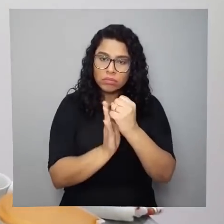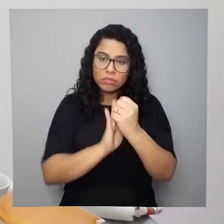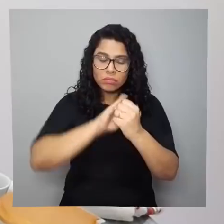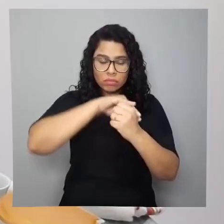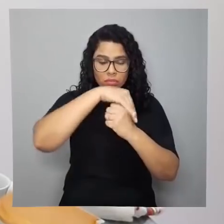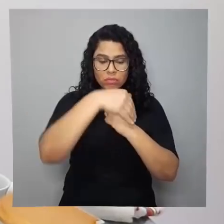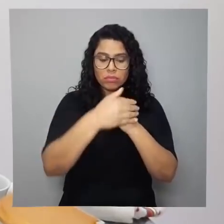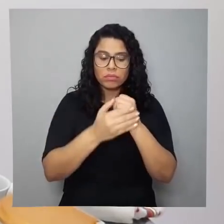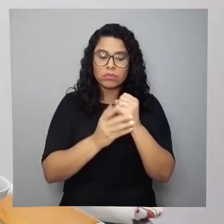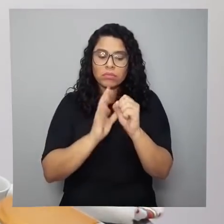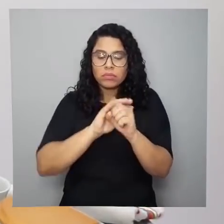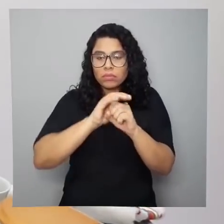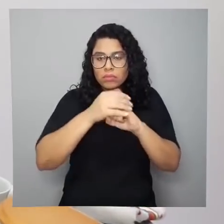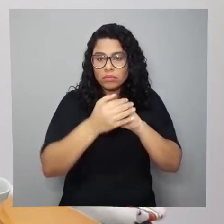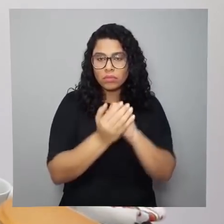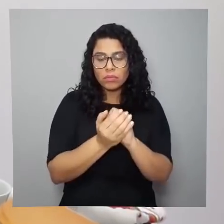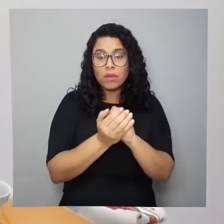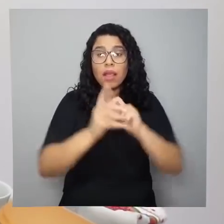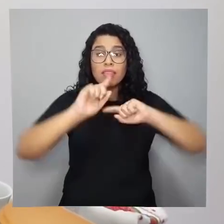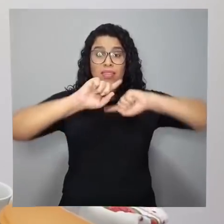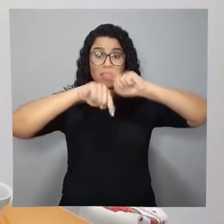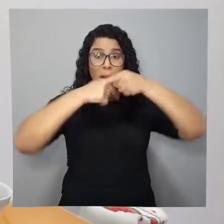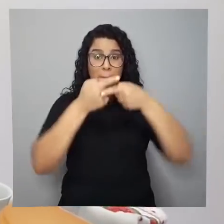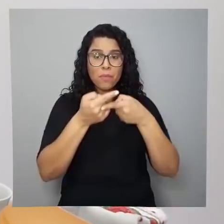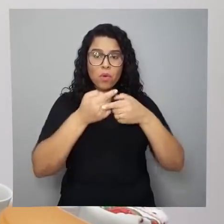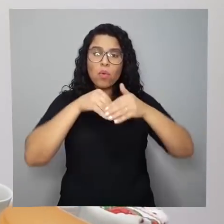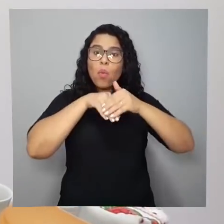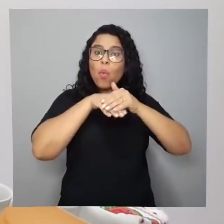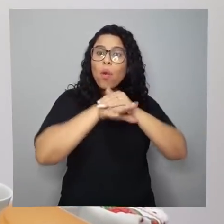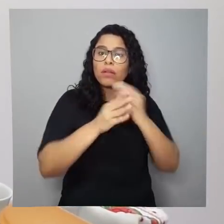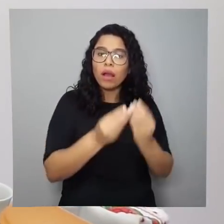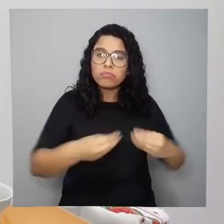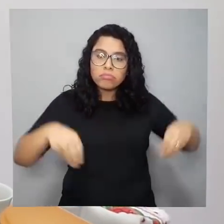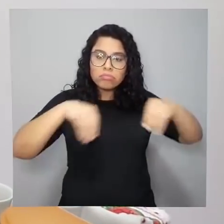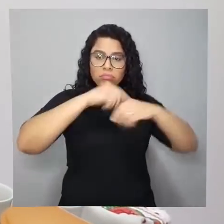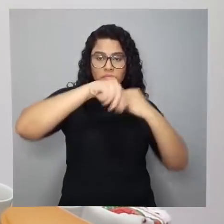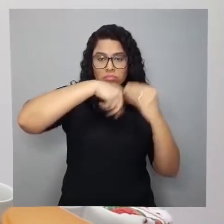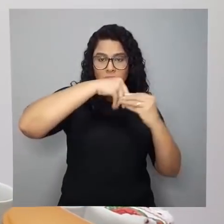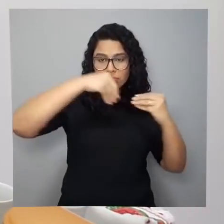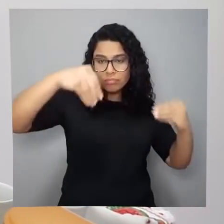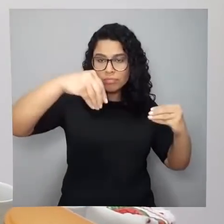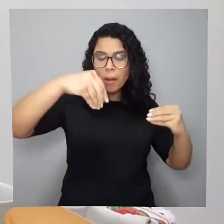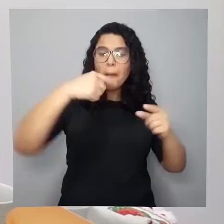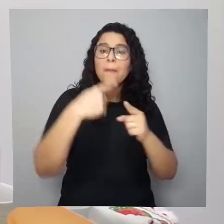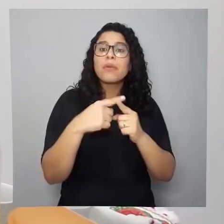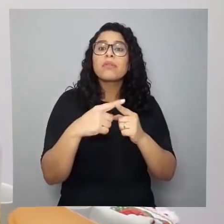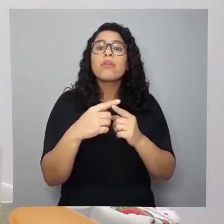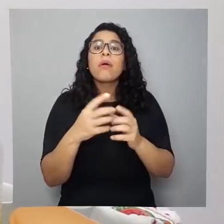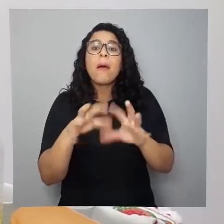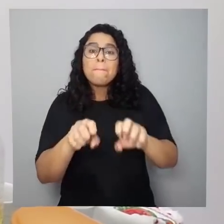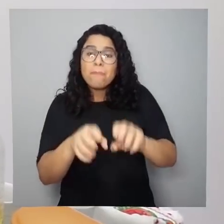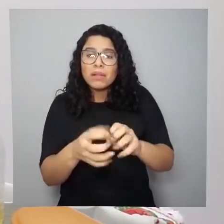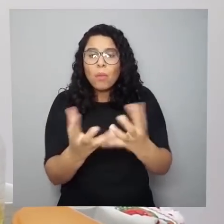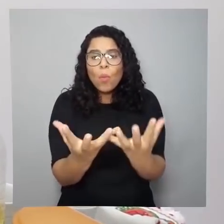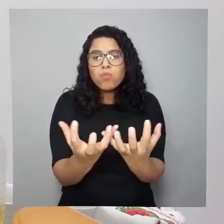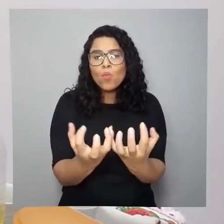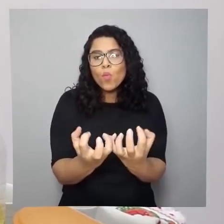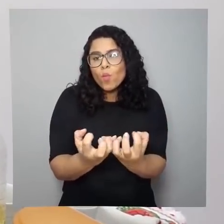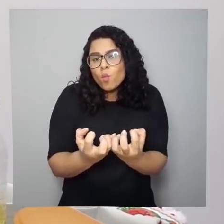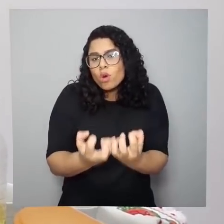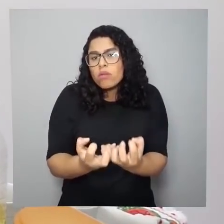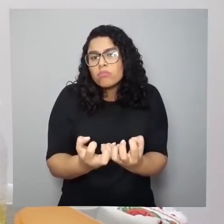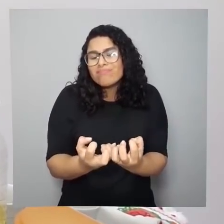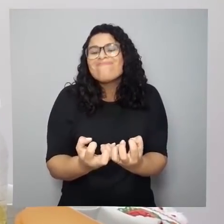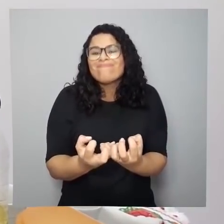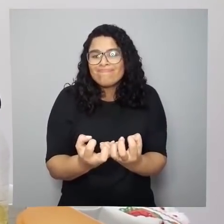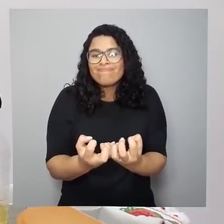no plástico, a massinha, e depois guardar numa sacolinha e fechar, porque senão a massinha resseca. Então, a maneira